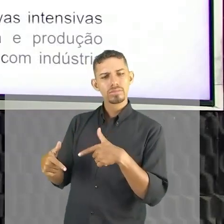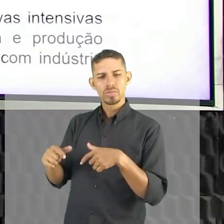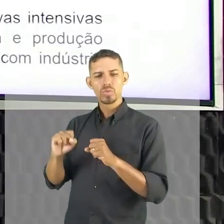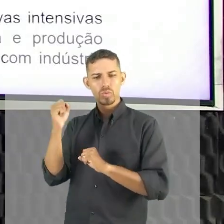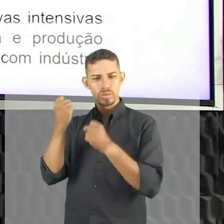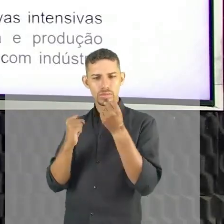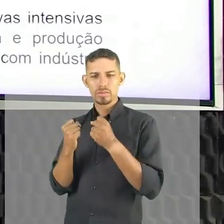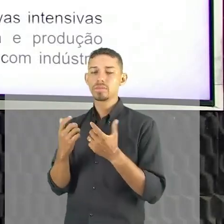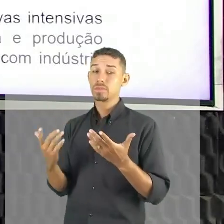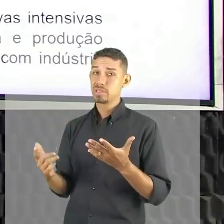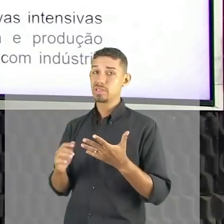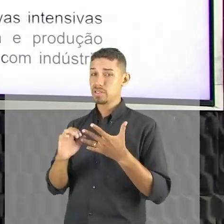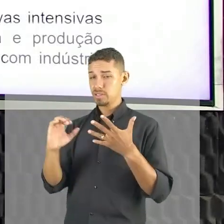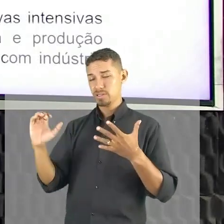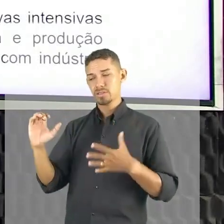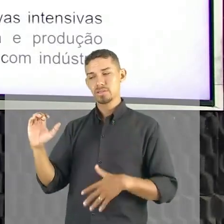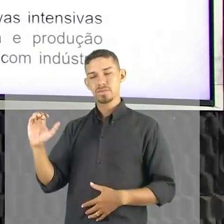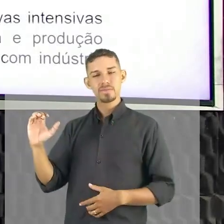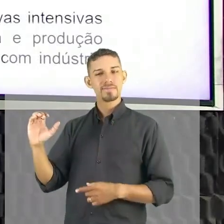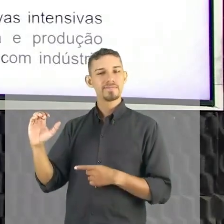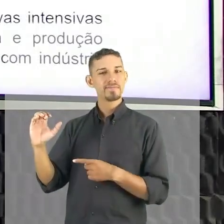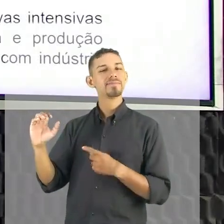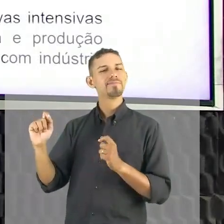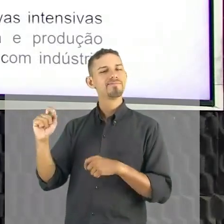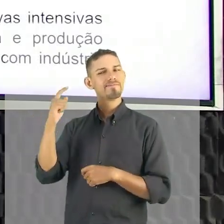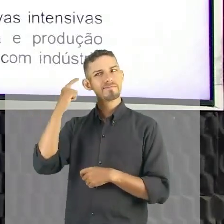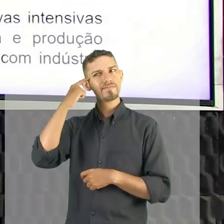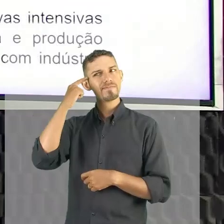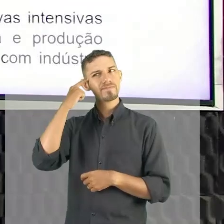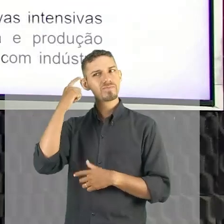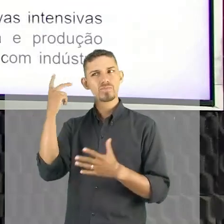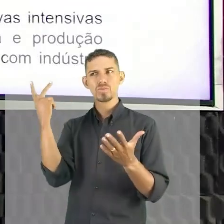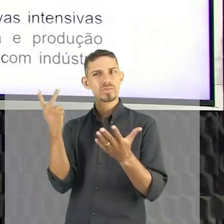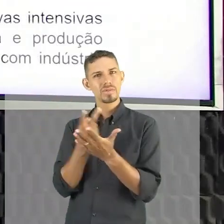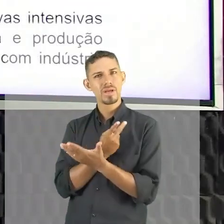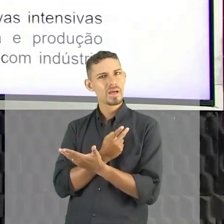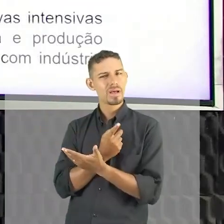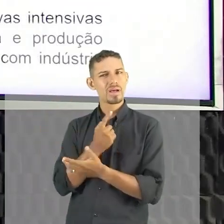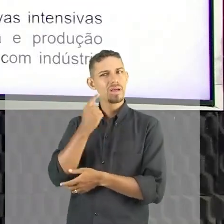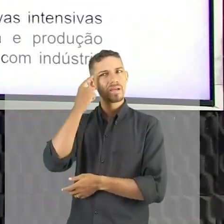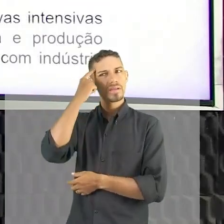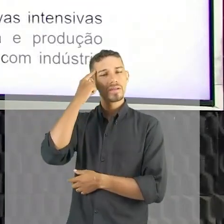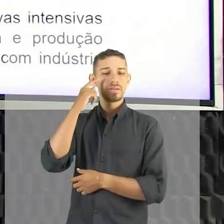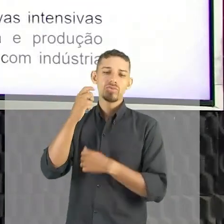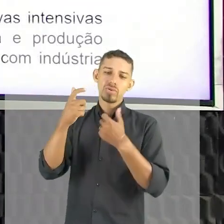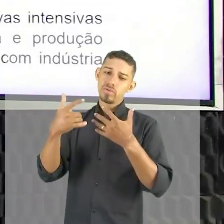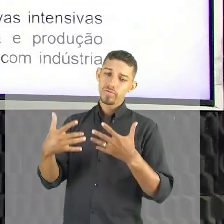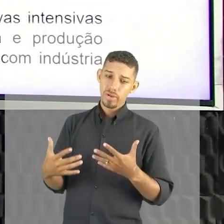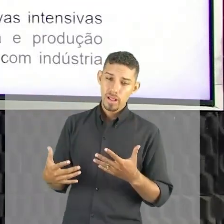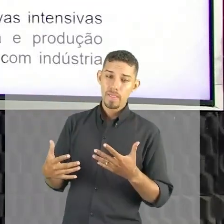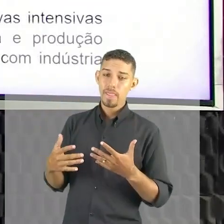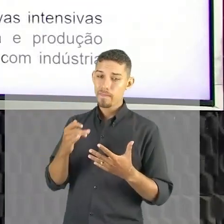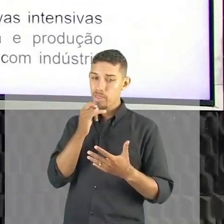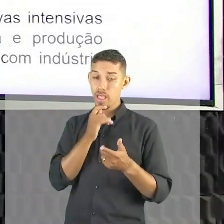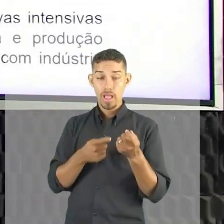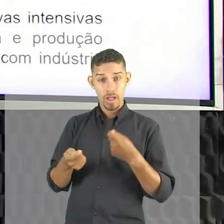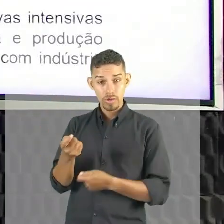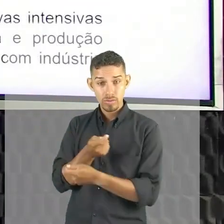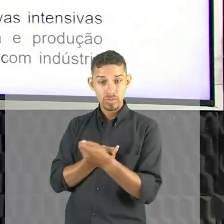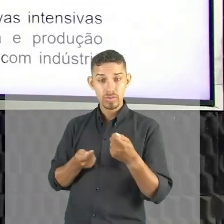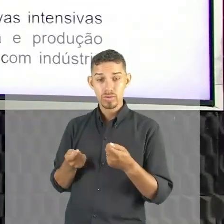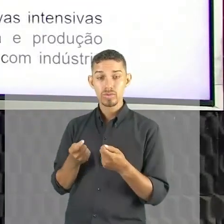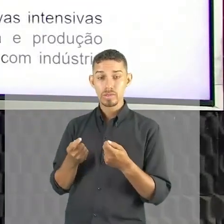pesada, letra C. Essa letra C você já pode também logo pensar que tem alguma coisa muito errada, né? Porque ela fala de uma economia,